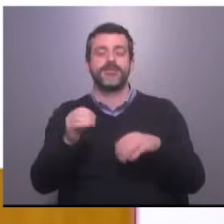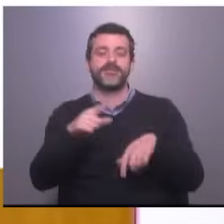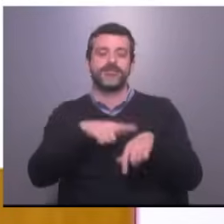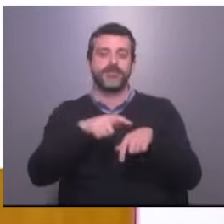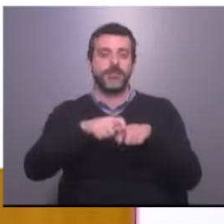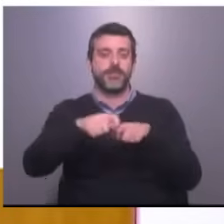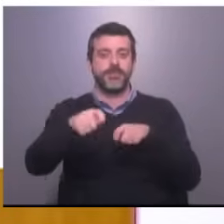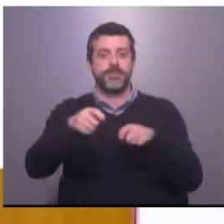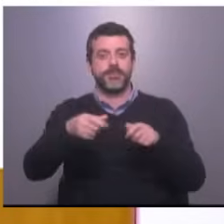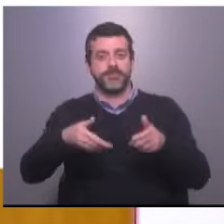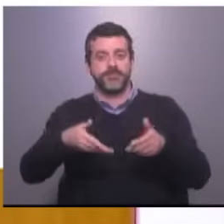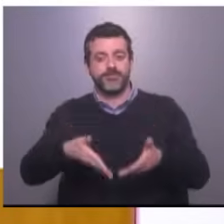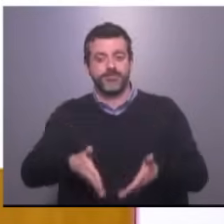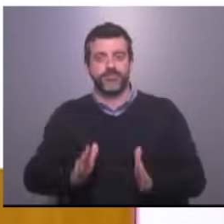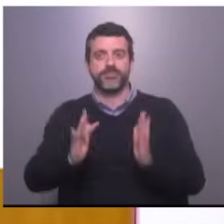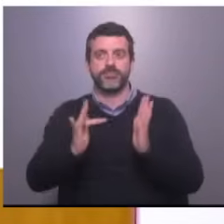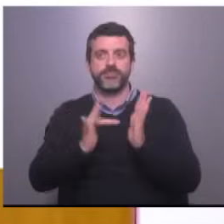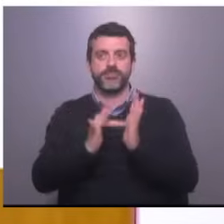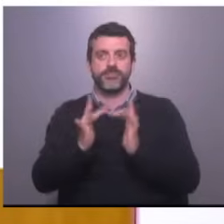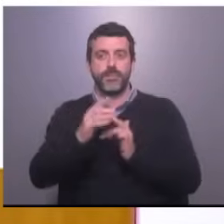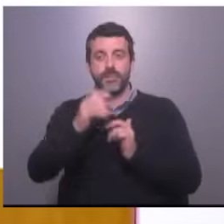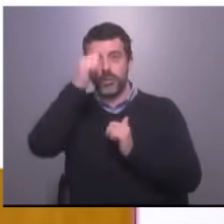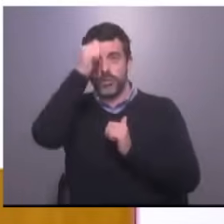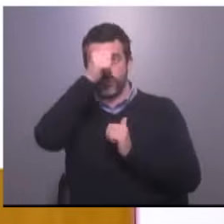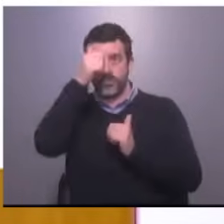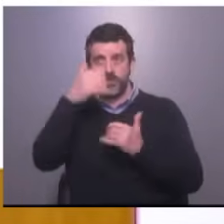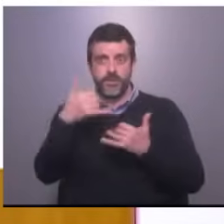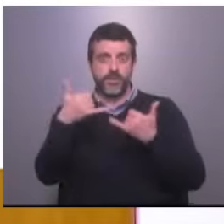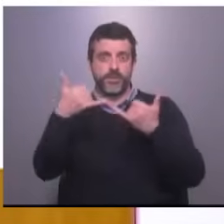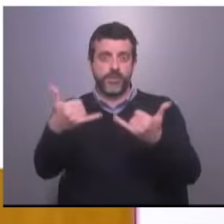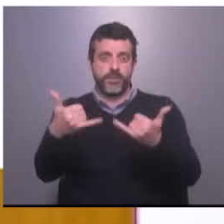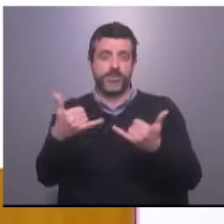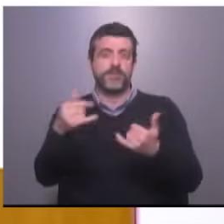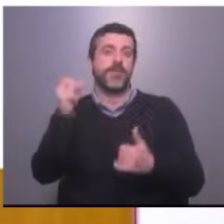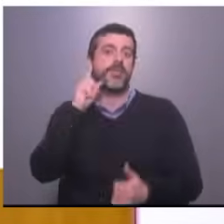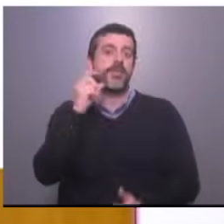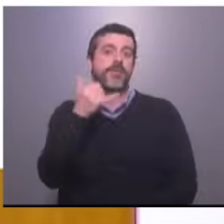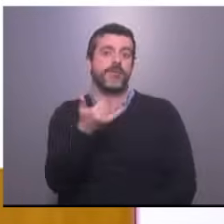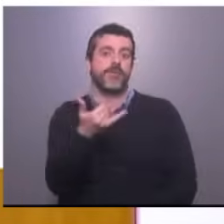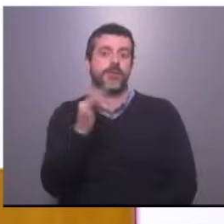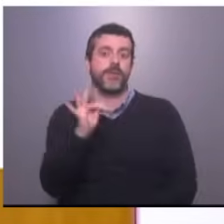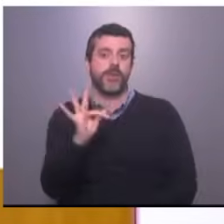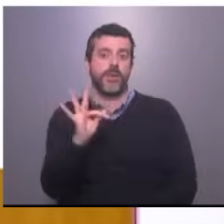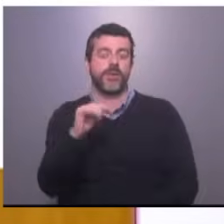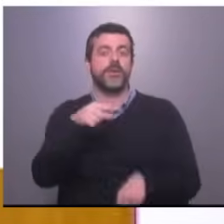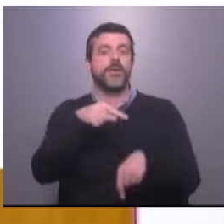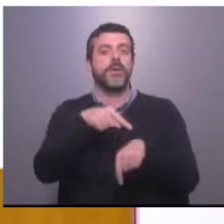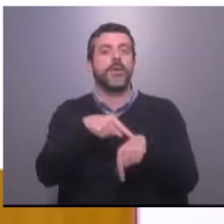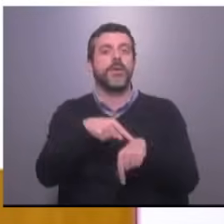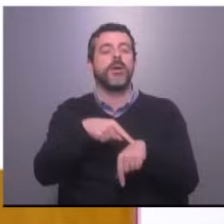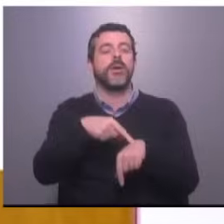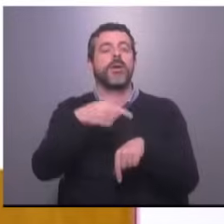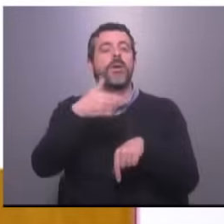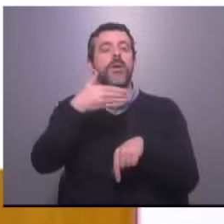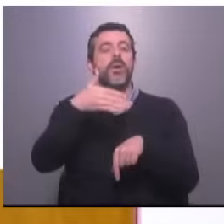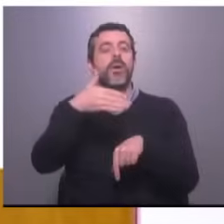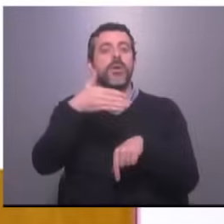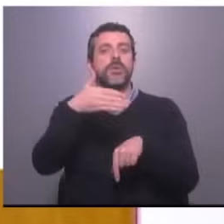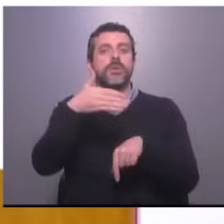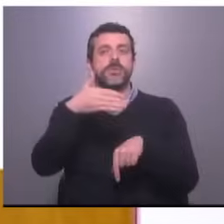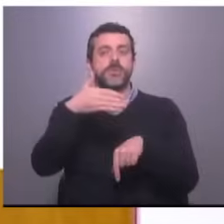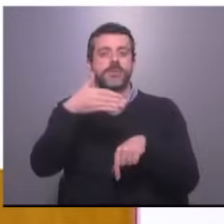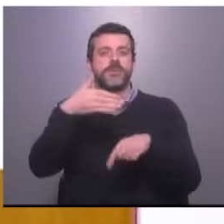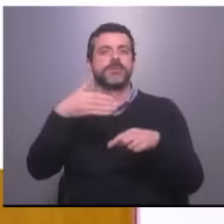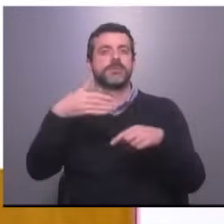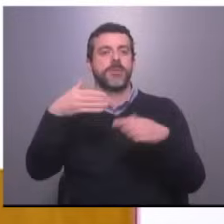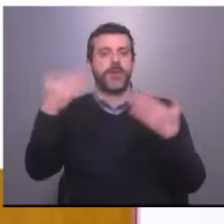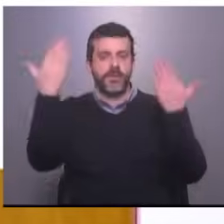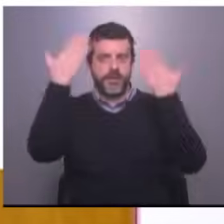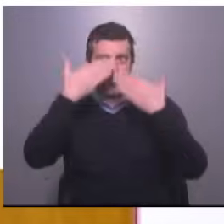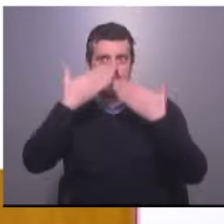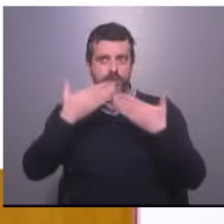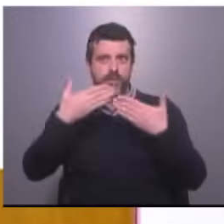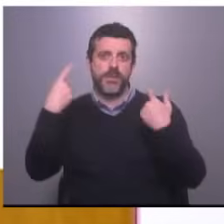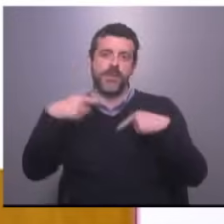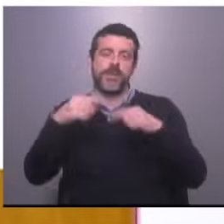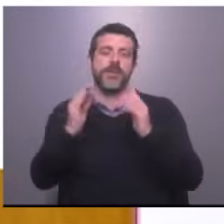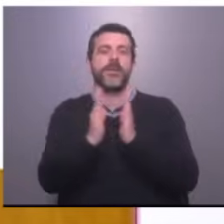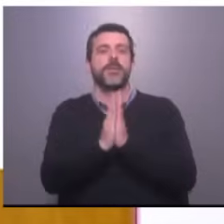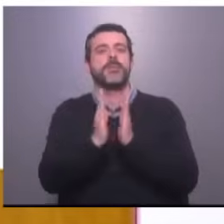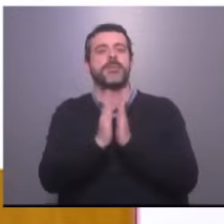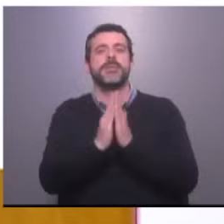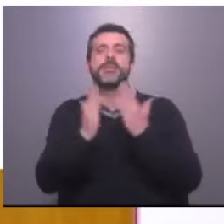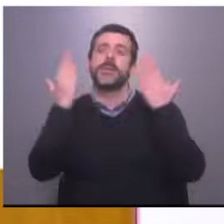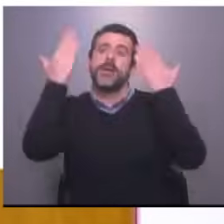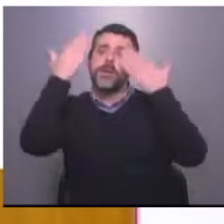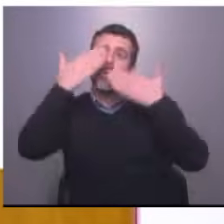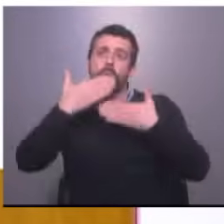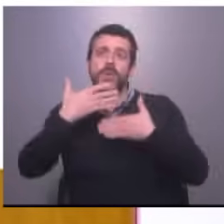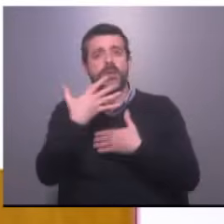para celebrar o Natal do Senhor, já no próximo domingo, dia 24, às 23h, terá lugar